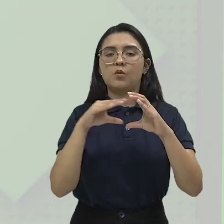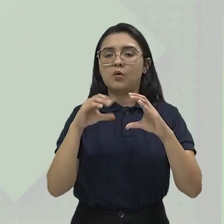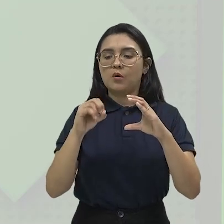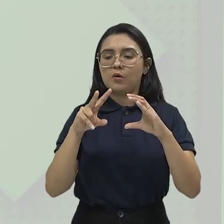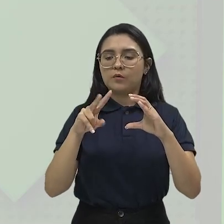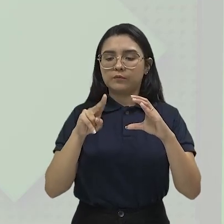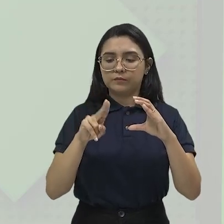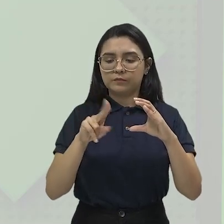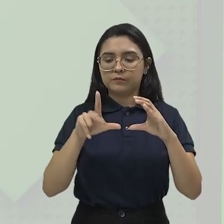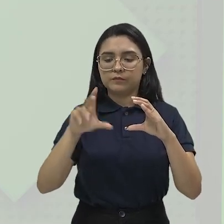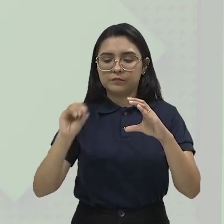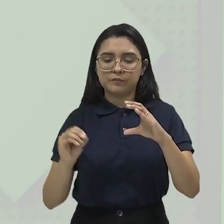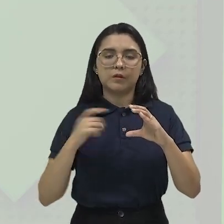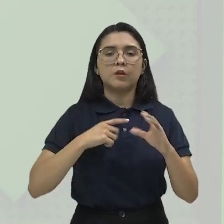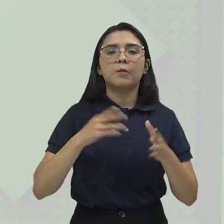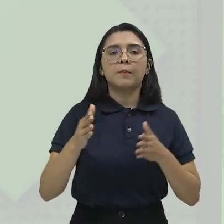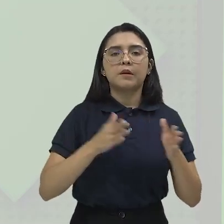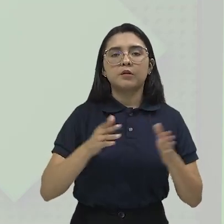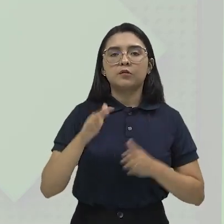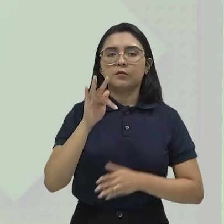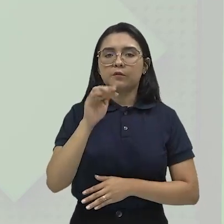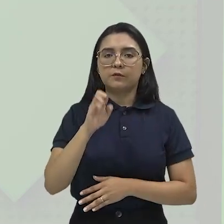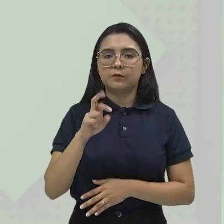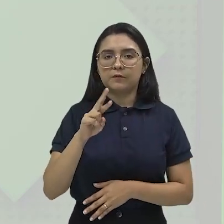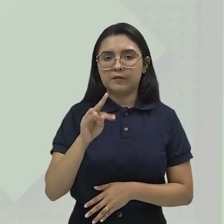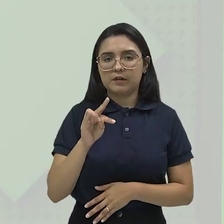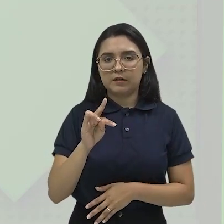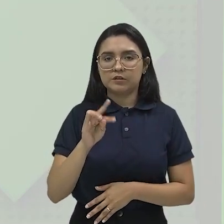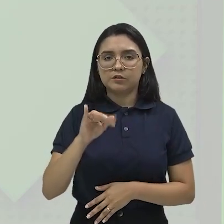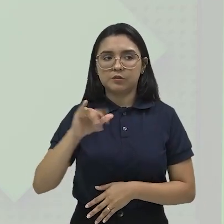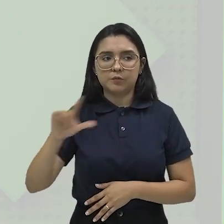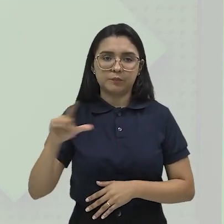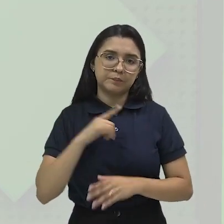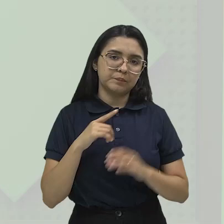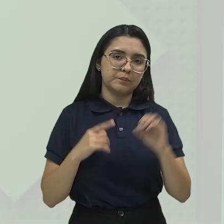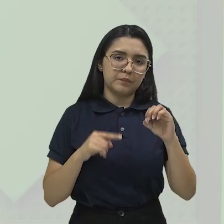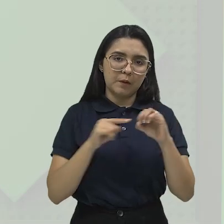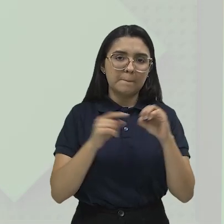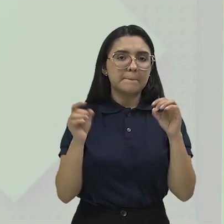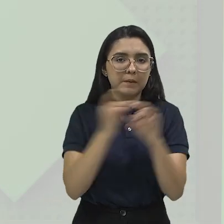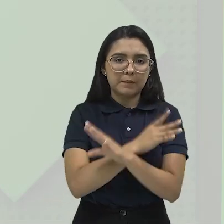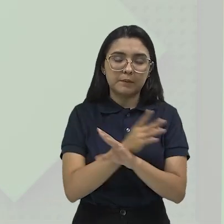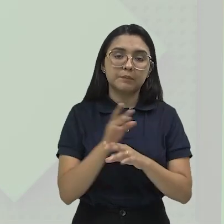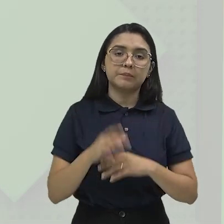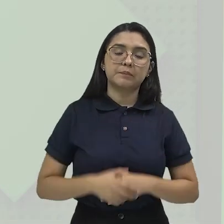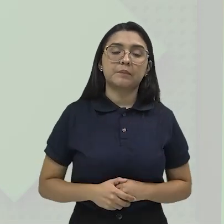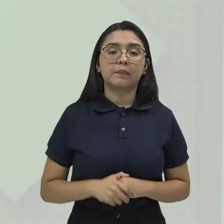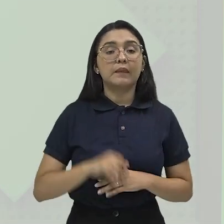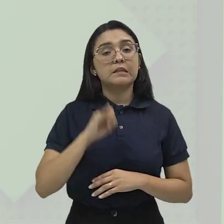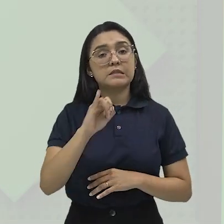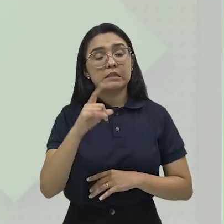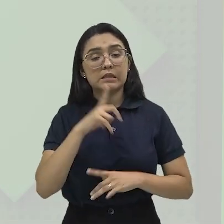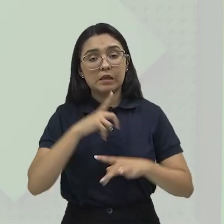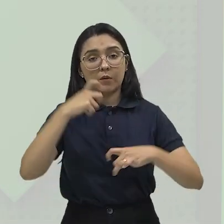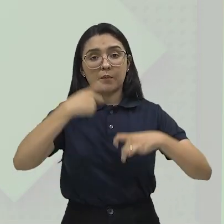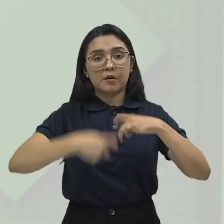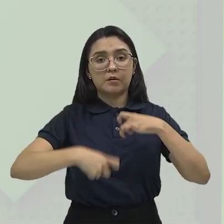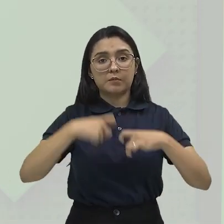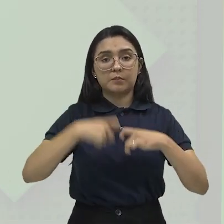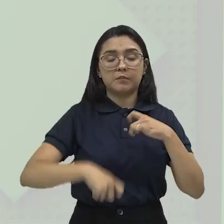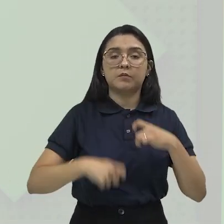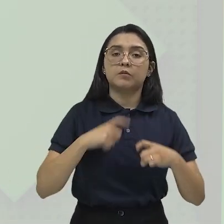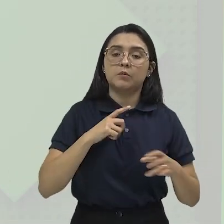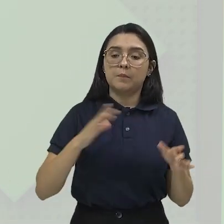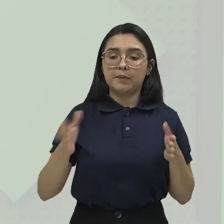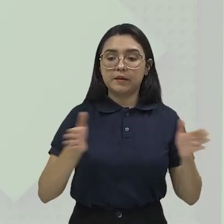fértil, né, que a gente chama de período fértil, é quando aquele óvulo ele está ali apto. Se ocorrer uma relação sexual